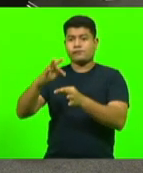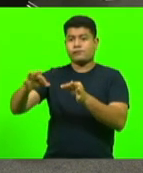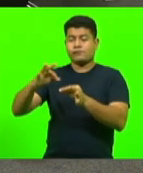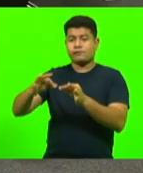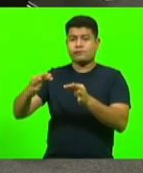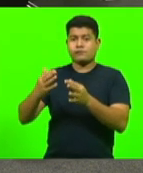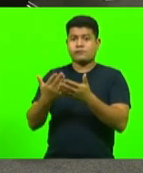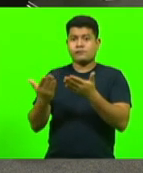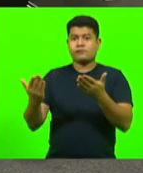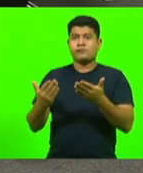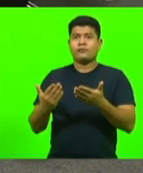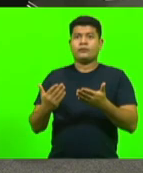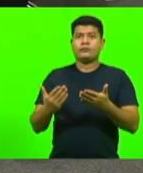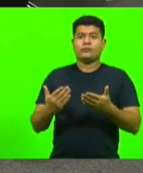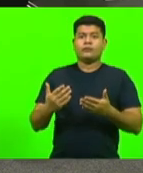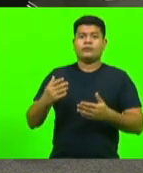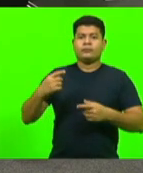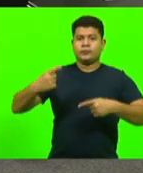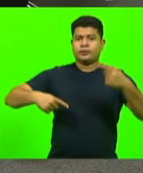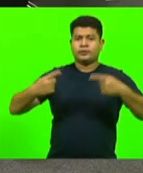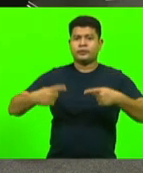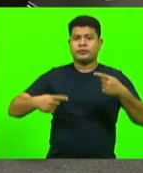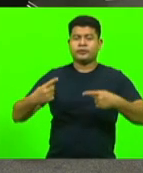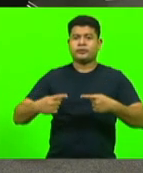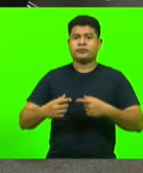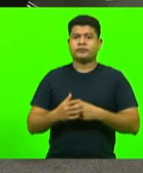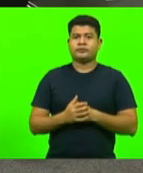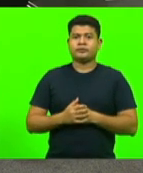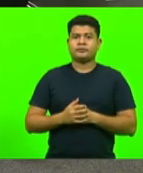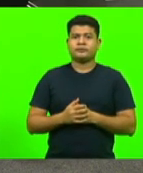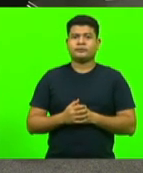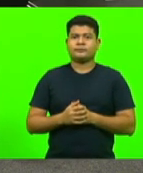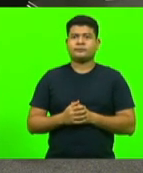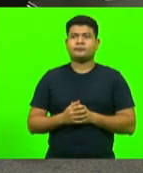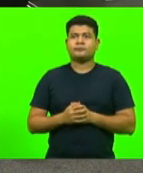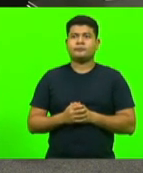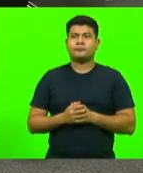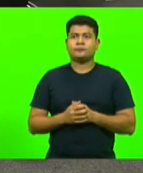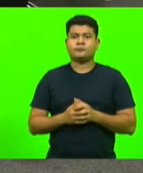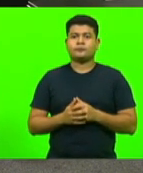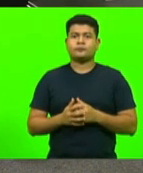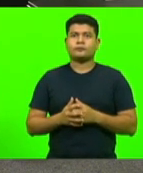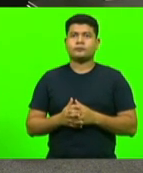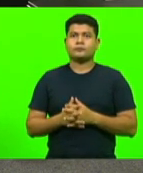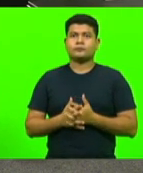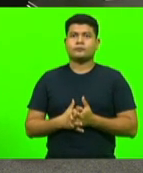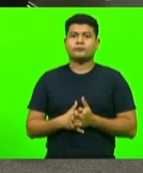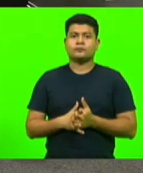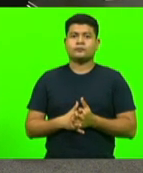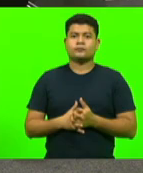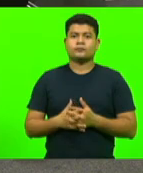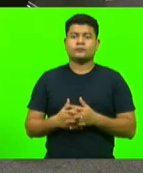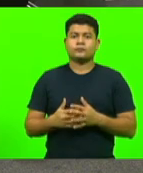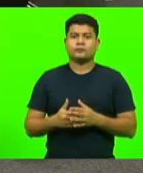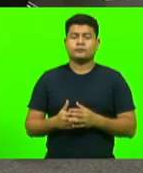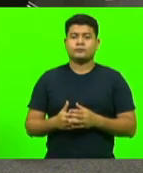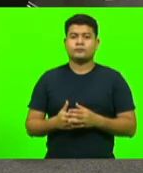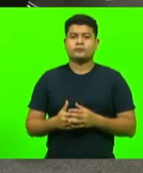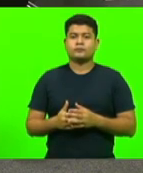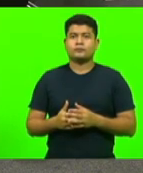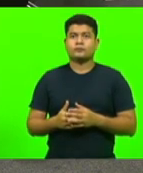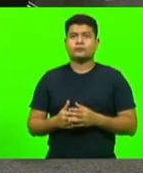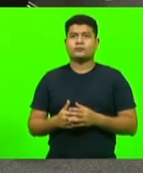e e fazer um debate com elas e inclusive Neto aqui só para situar